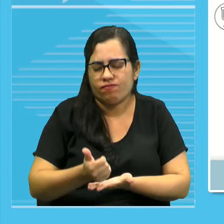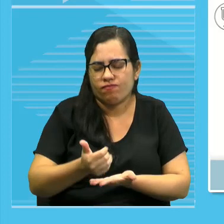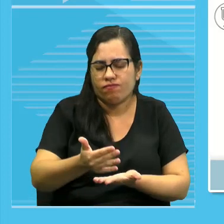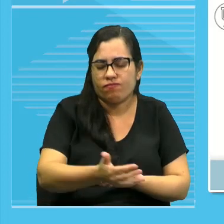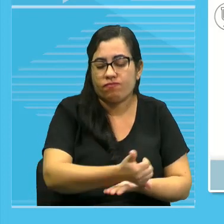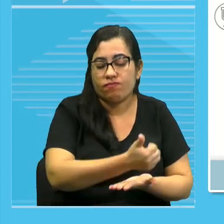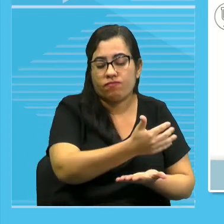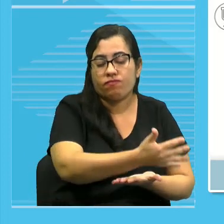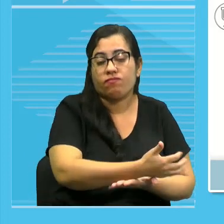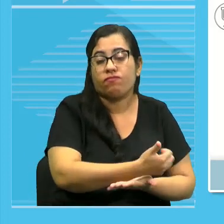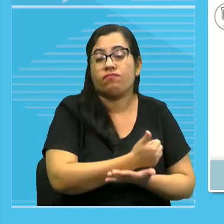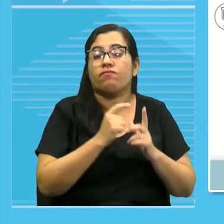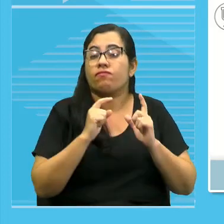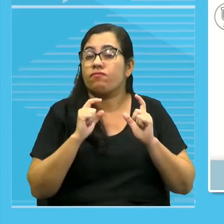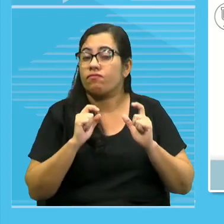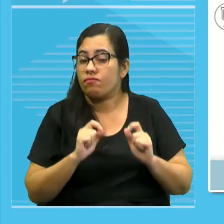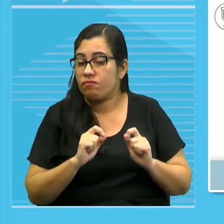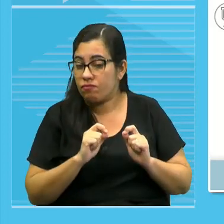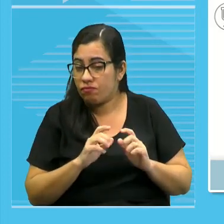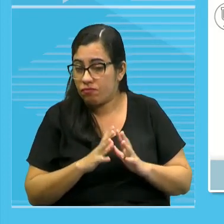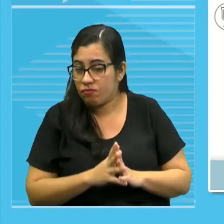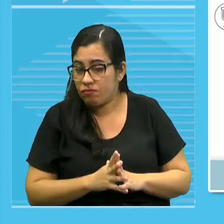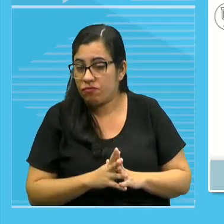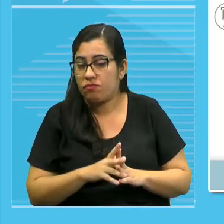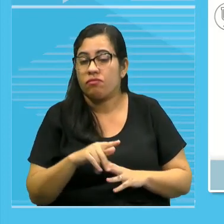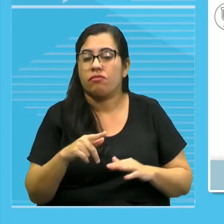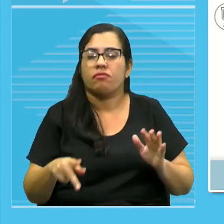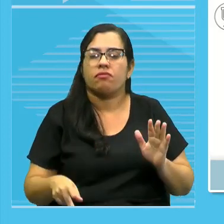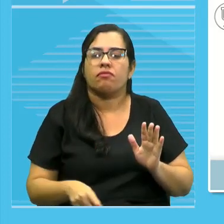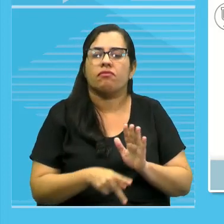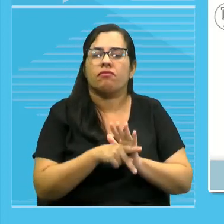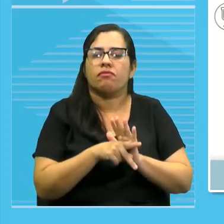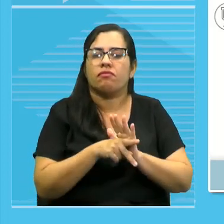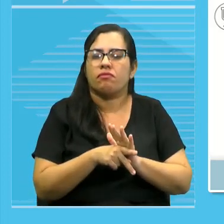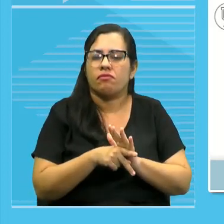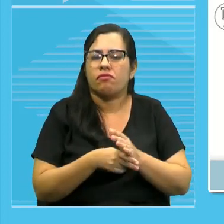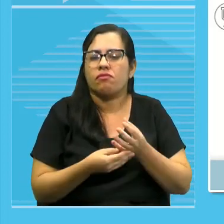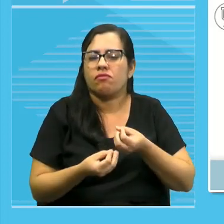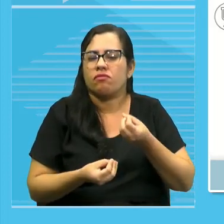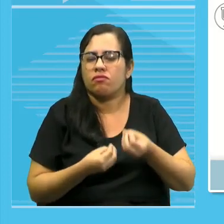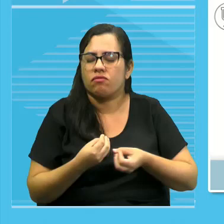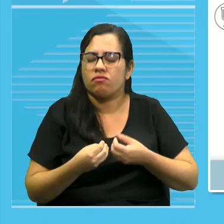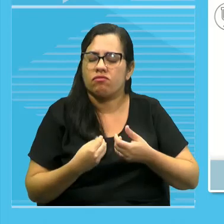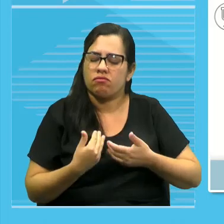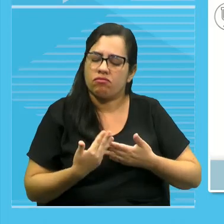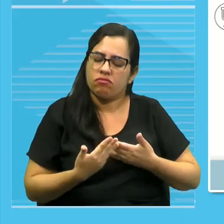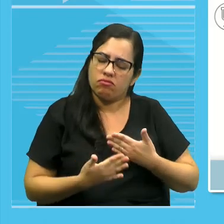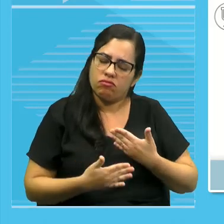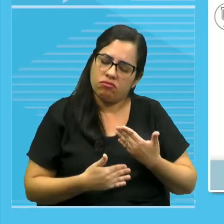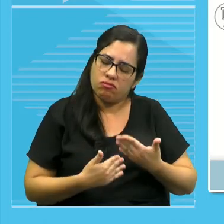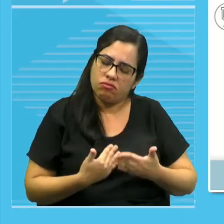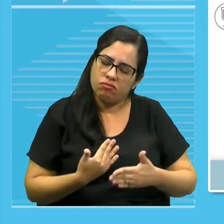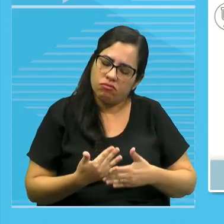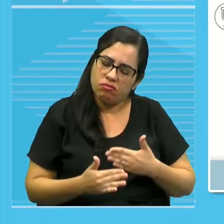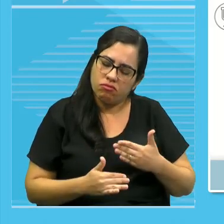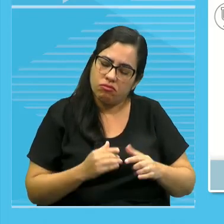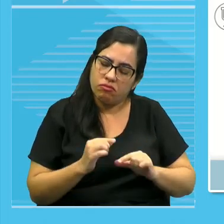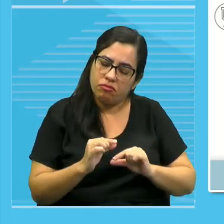é somente o princípio do processo de reciclagem